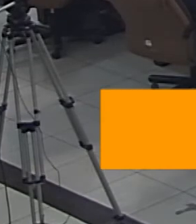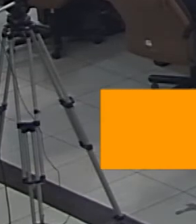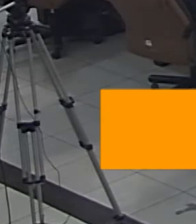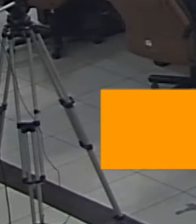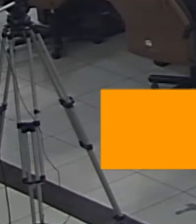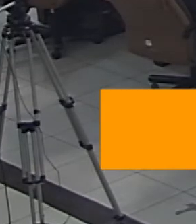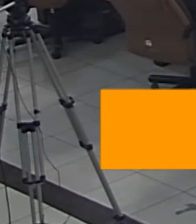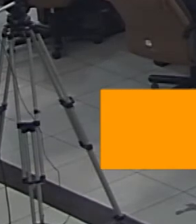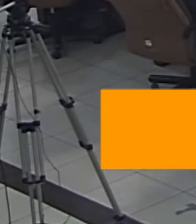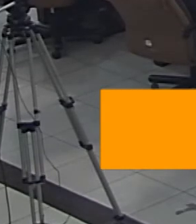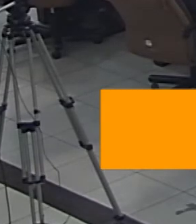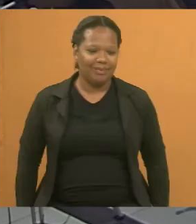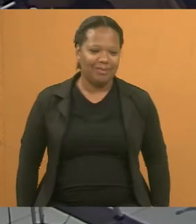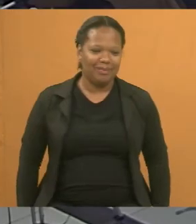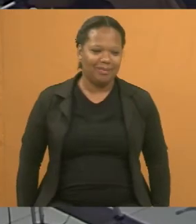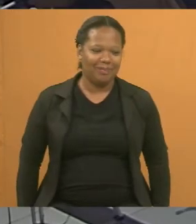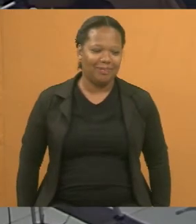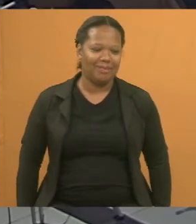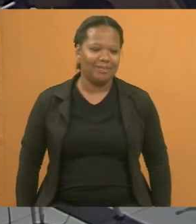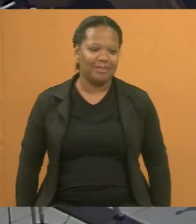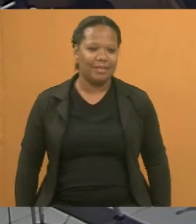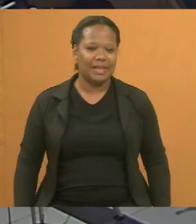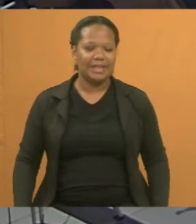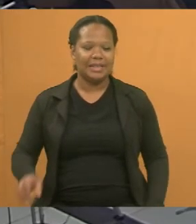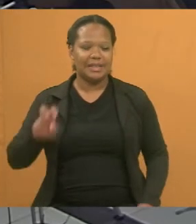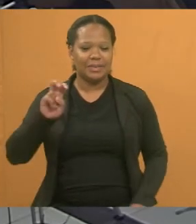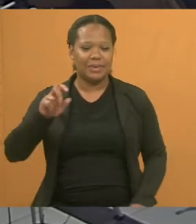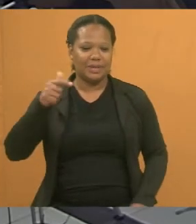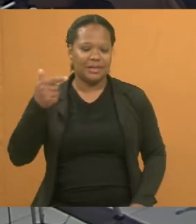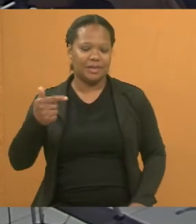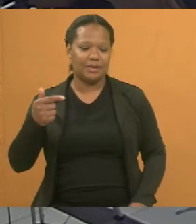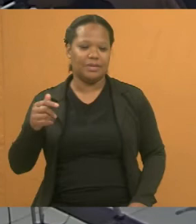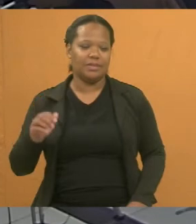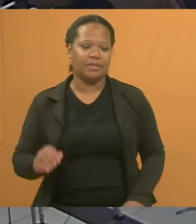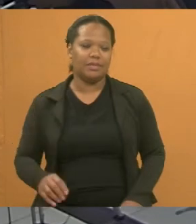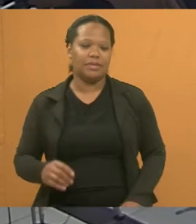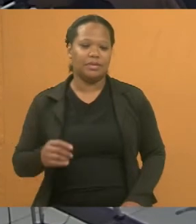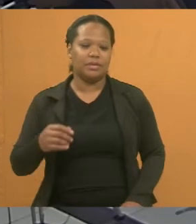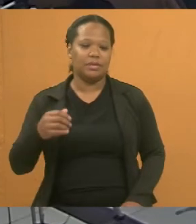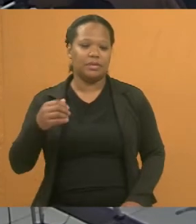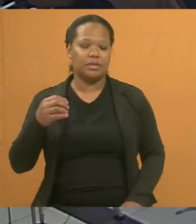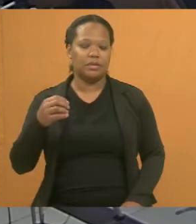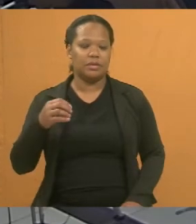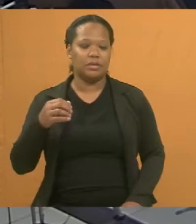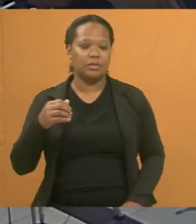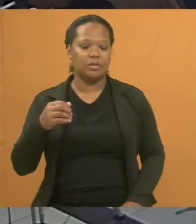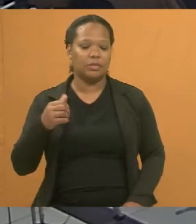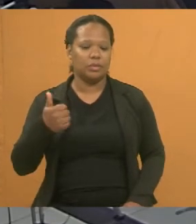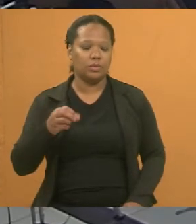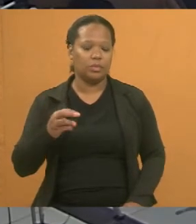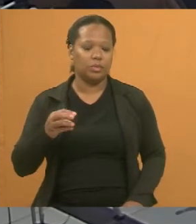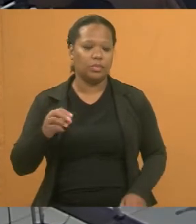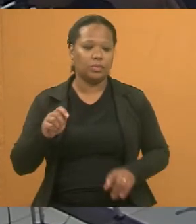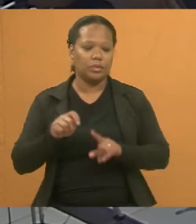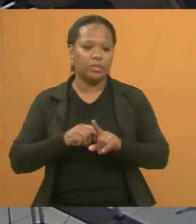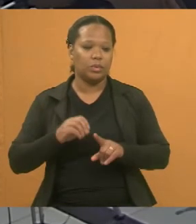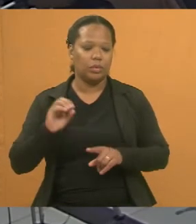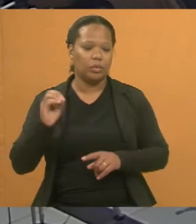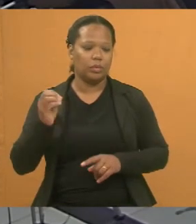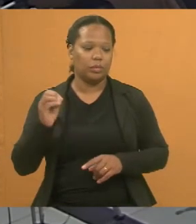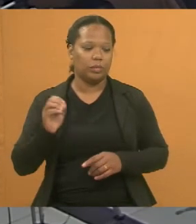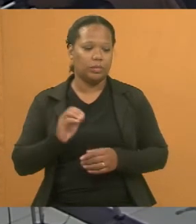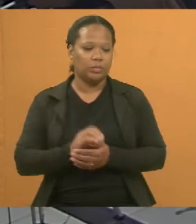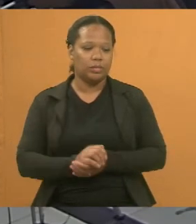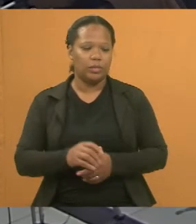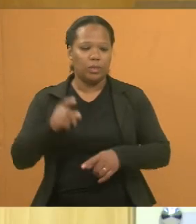Projeto de lei do Legislativo número 57, de 2 de outubro de 2018. Proíbe a utilização de